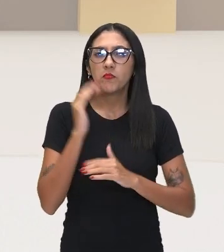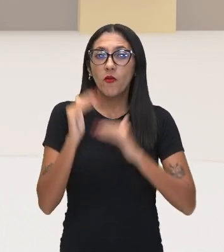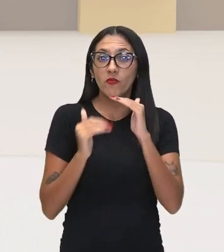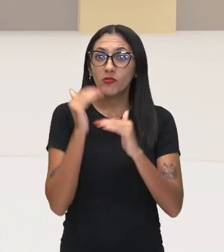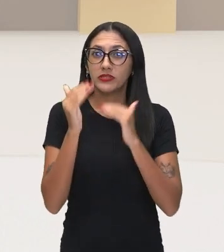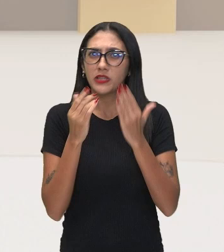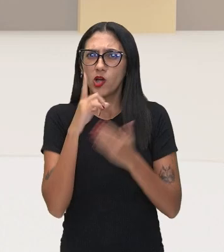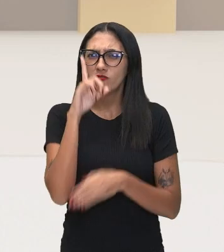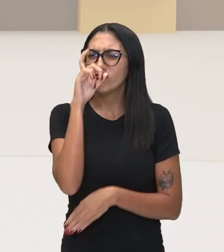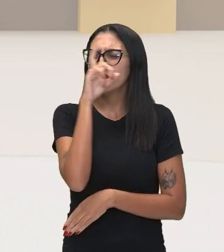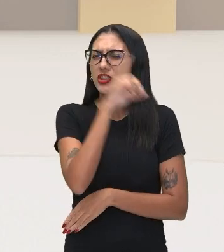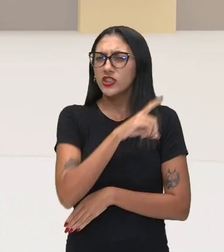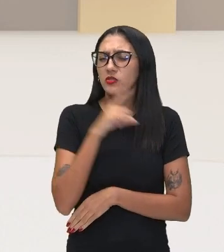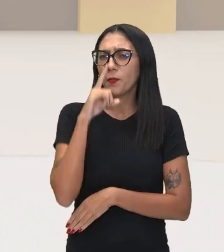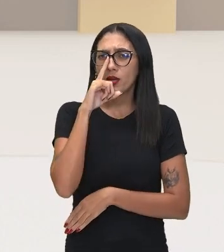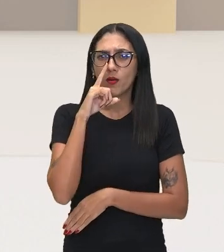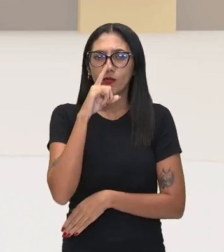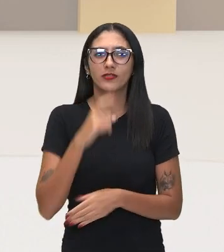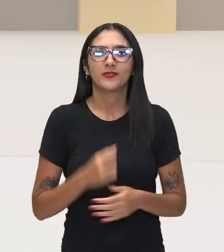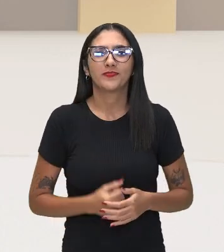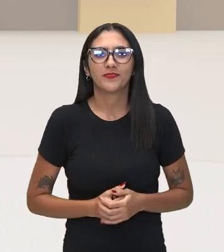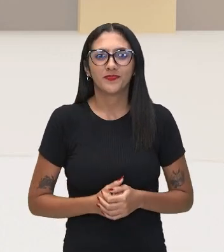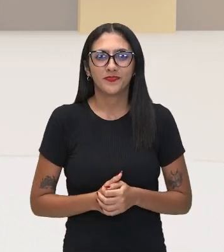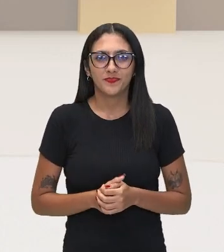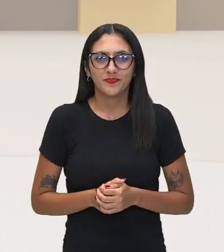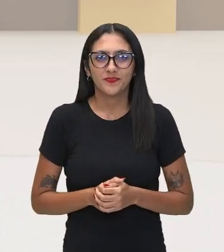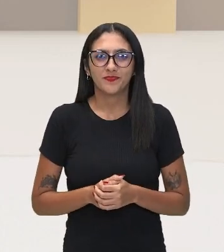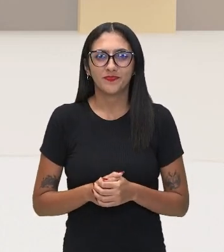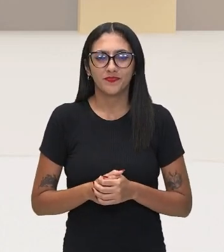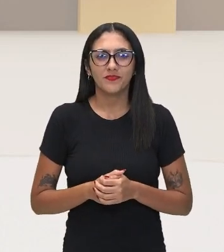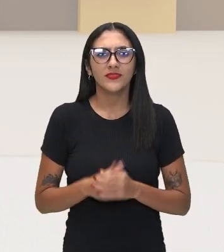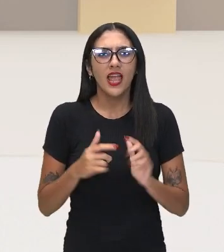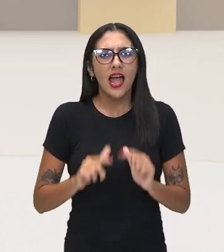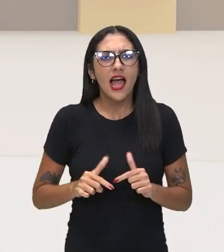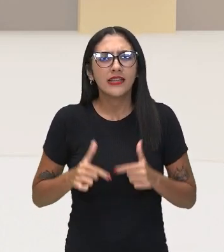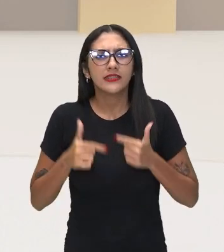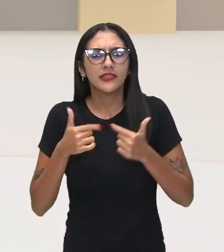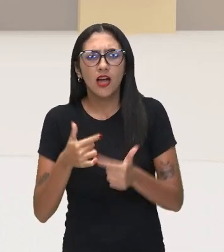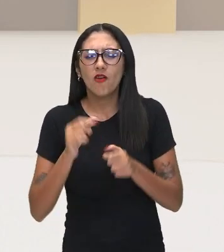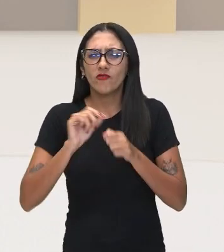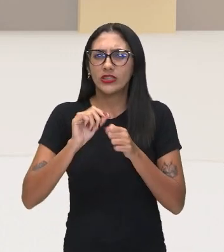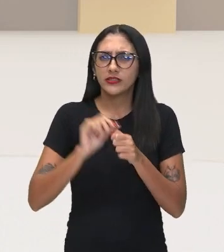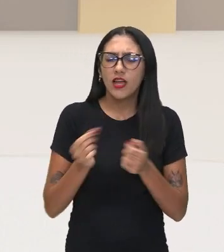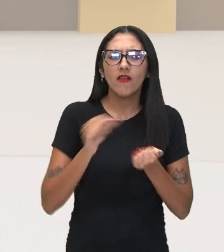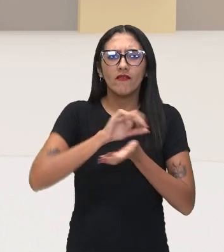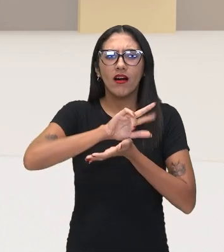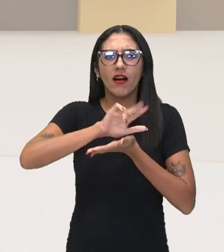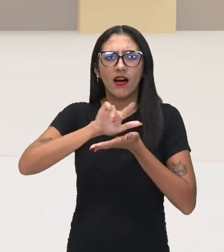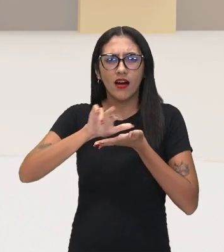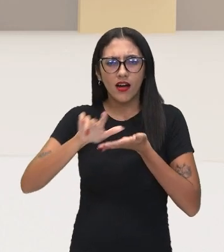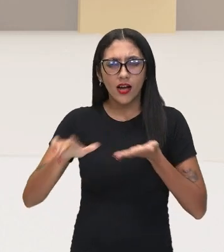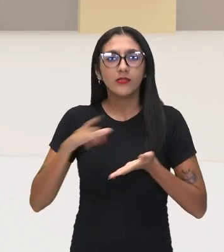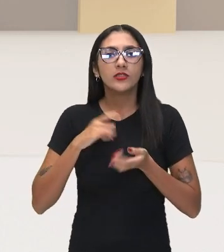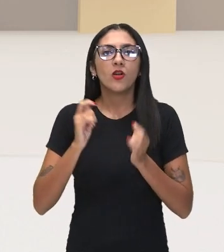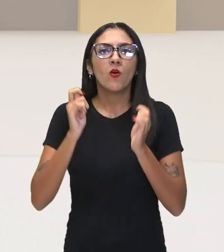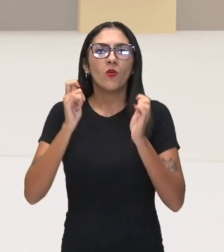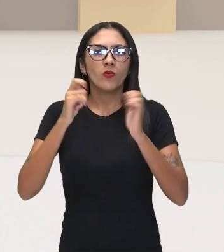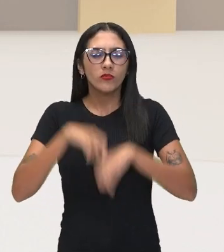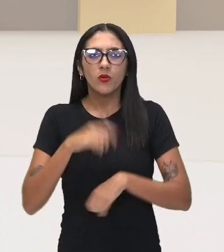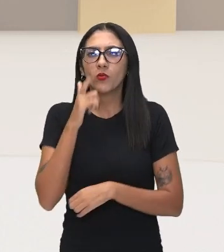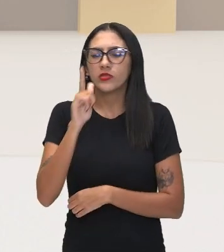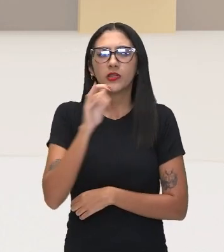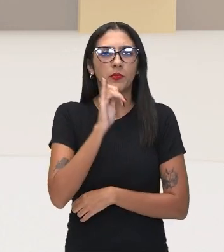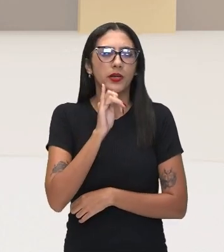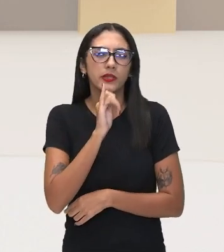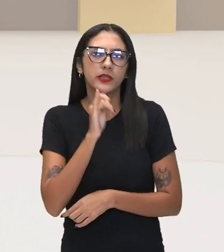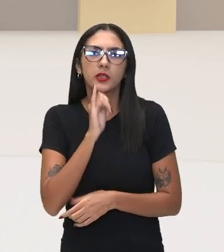perigosíssima. Pôr em execução, fazer, realizar. Conseguiu finalmente empreender uma pesquisa acadêmica aí,